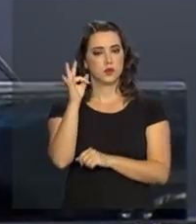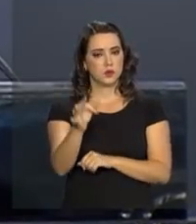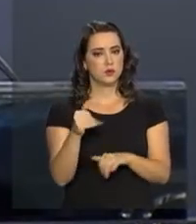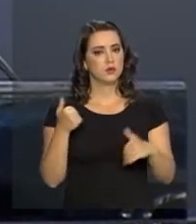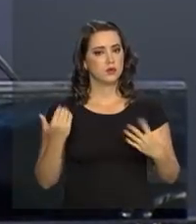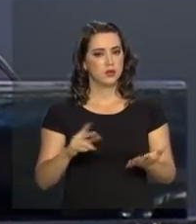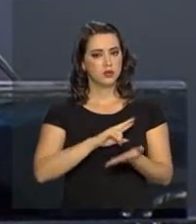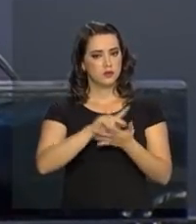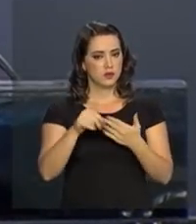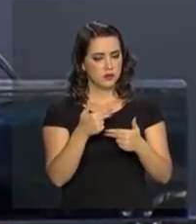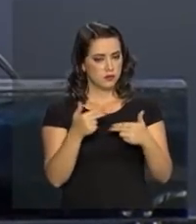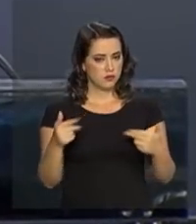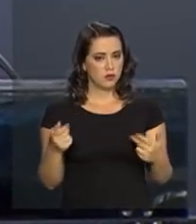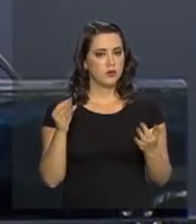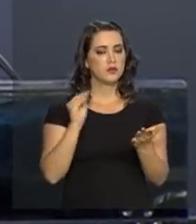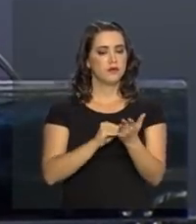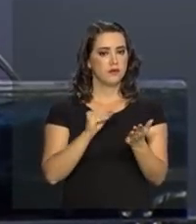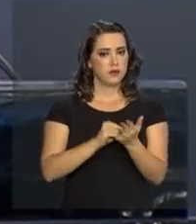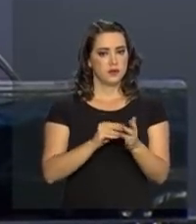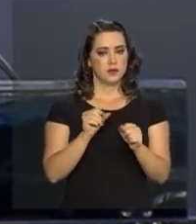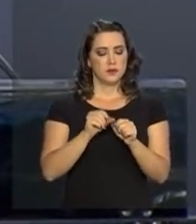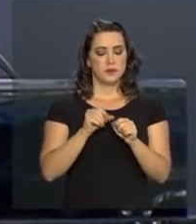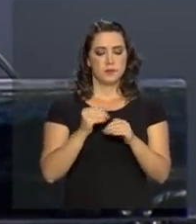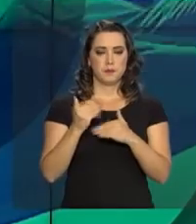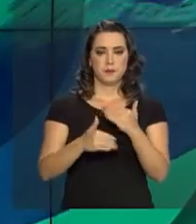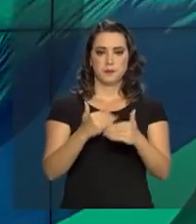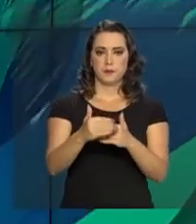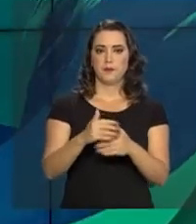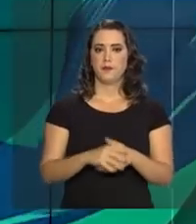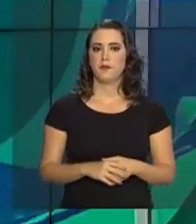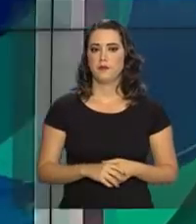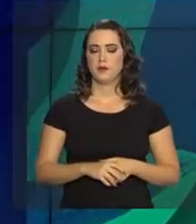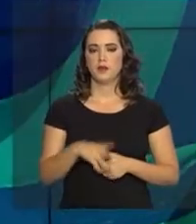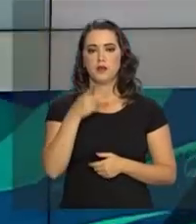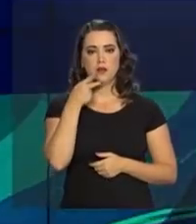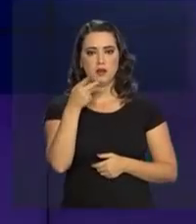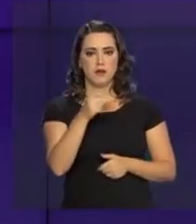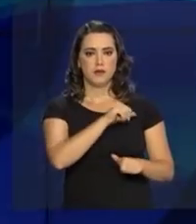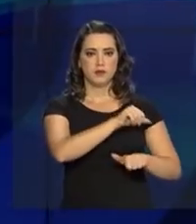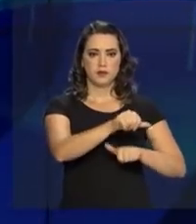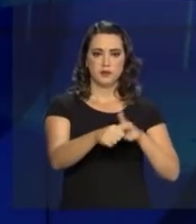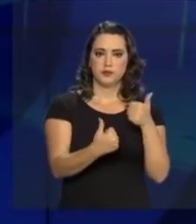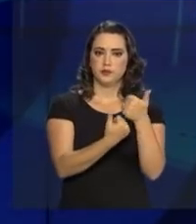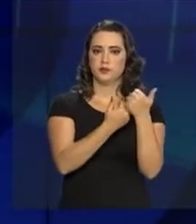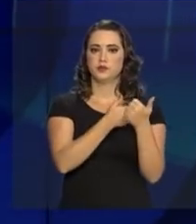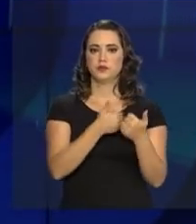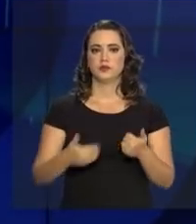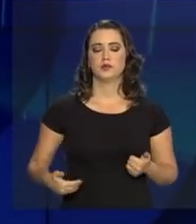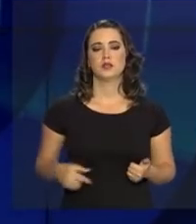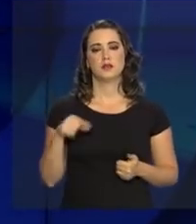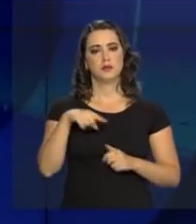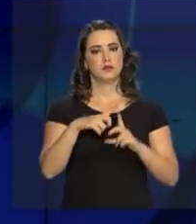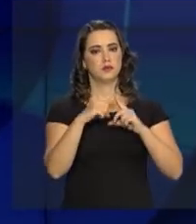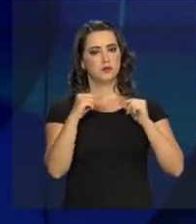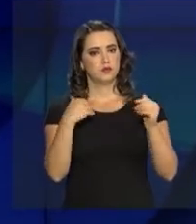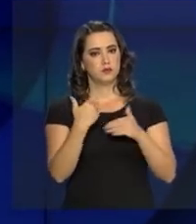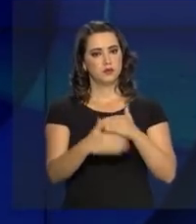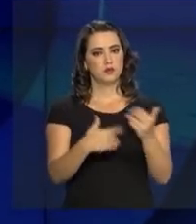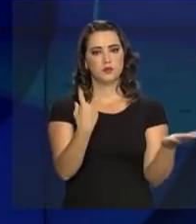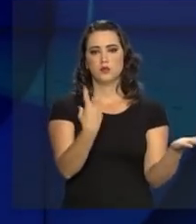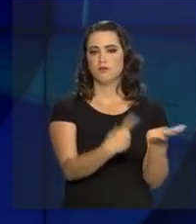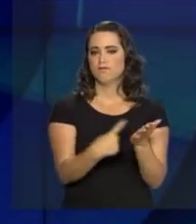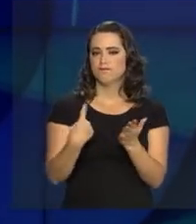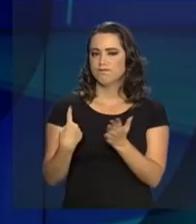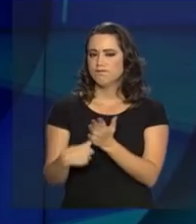E muita coisa ainda há pela frente. E falando de transição de governo, aqui em Brasília continua